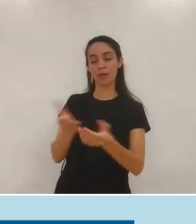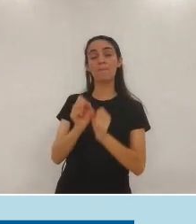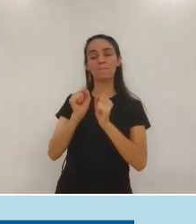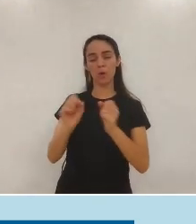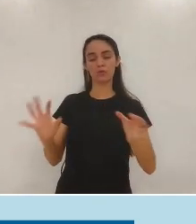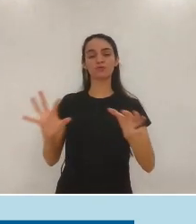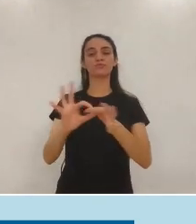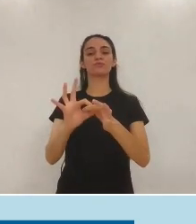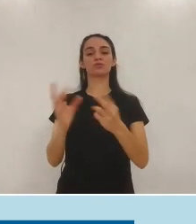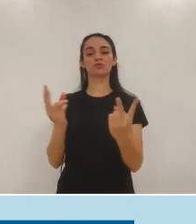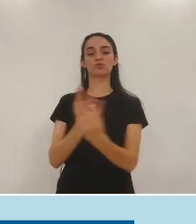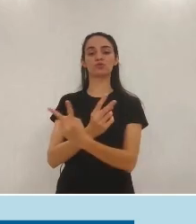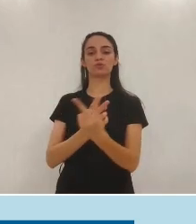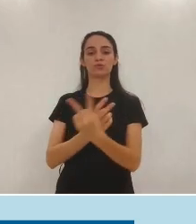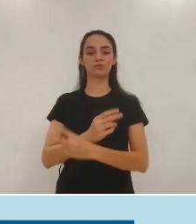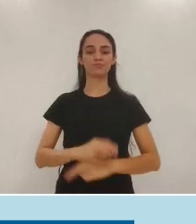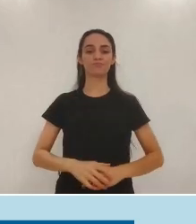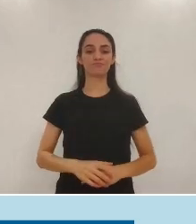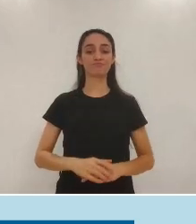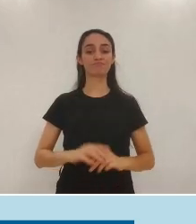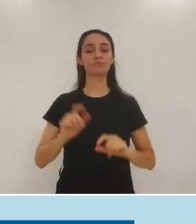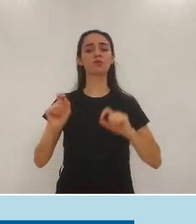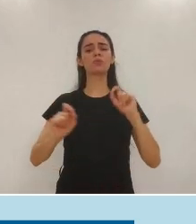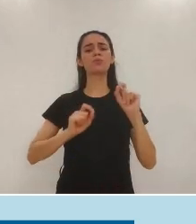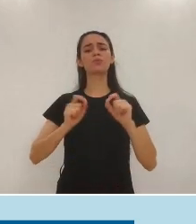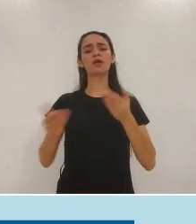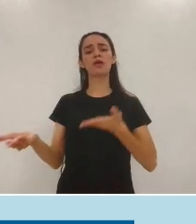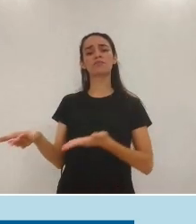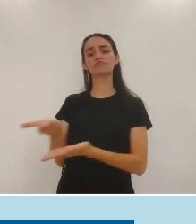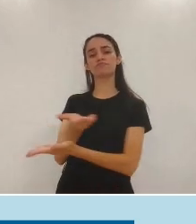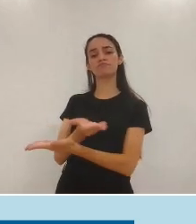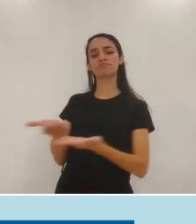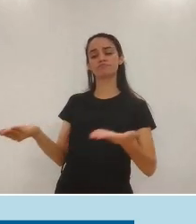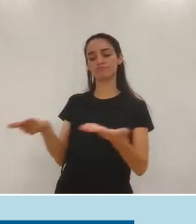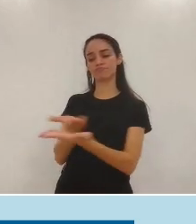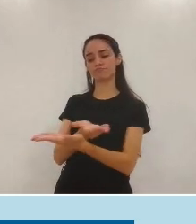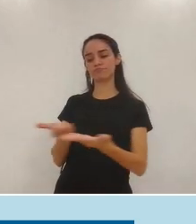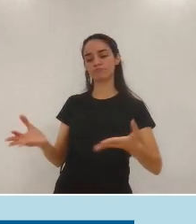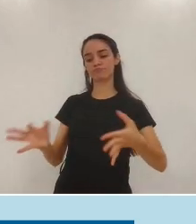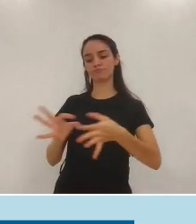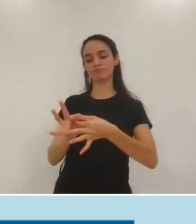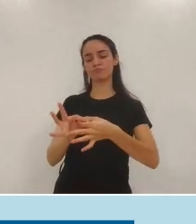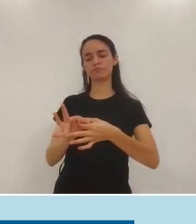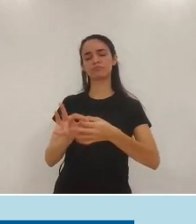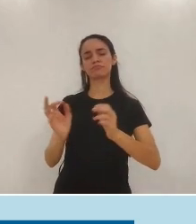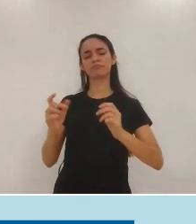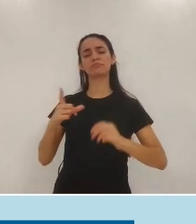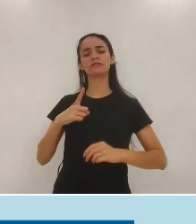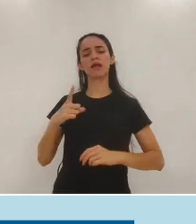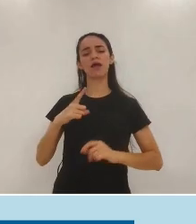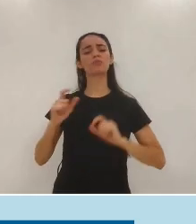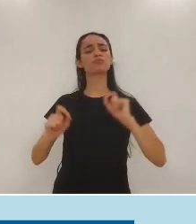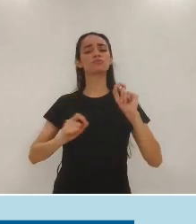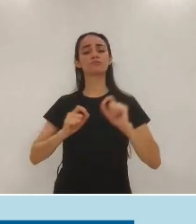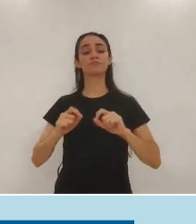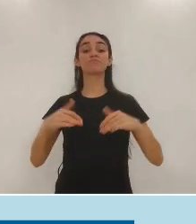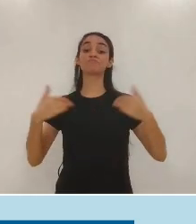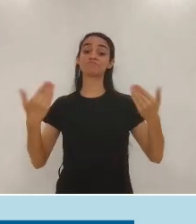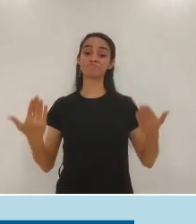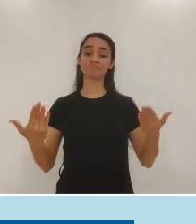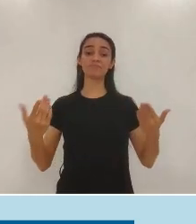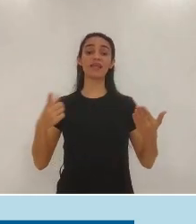E por que essa associação existe? Porque, como eu venho falando, ela tem um